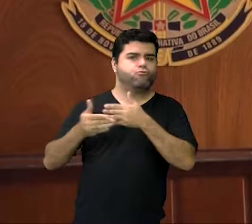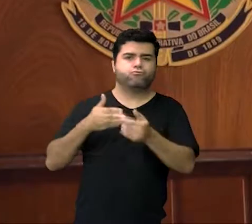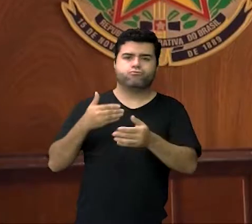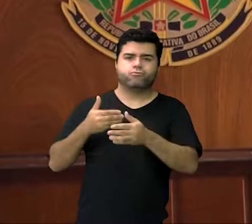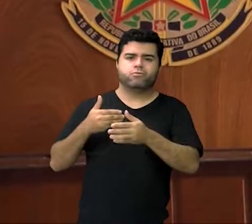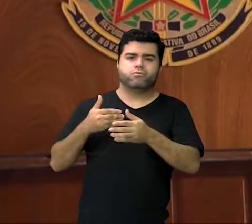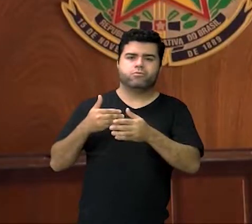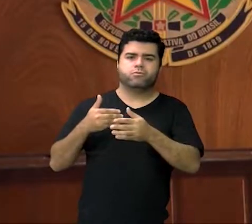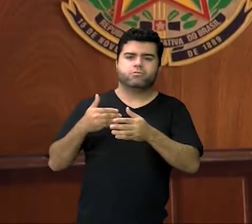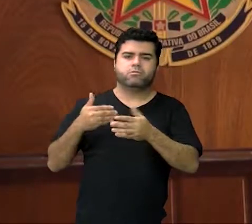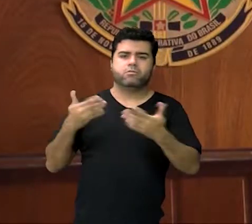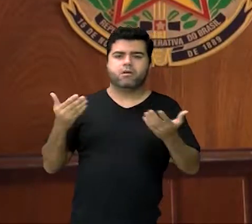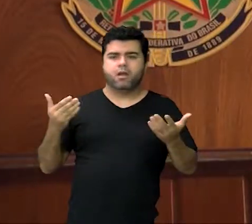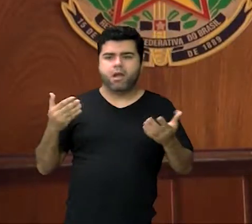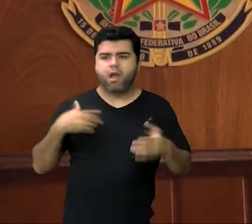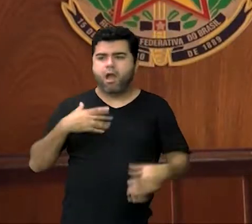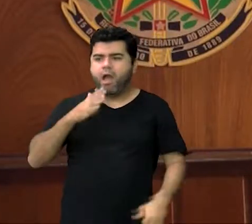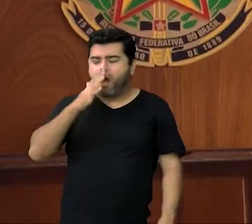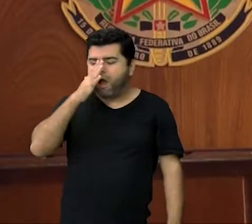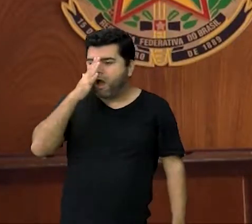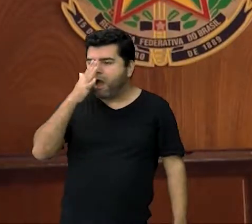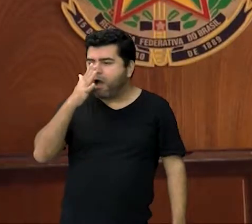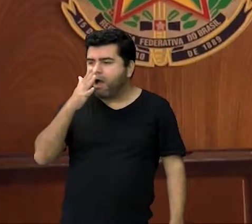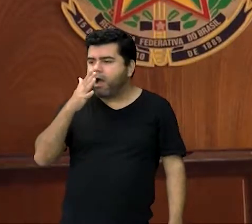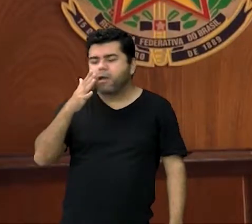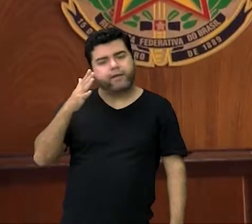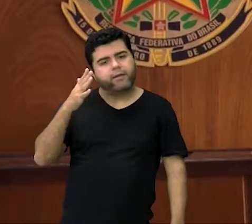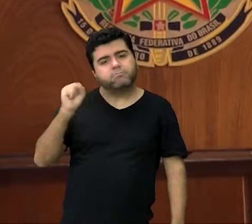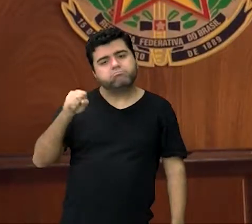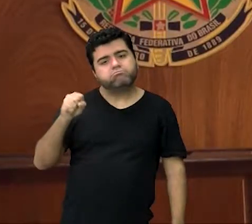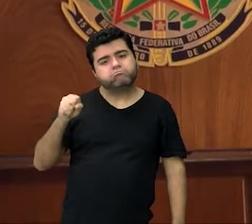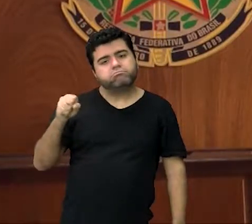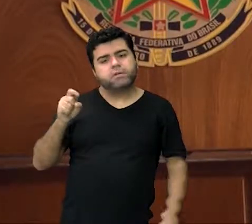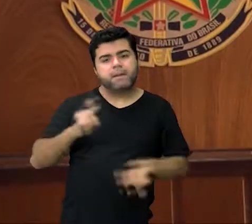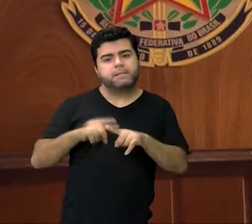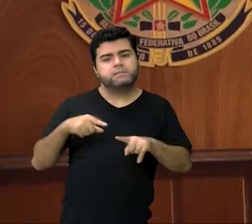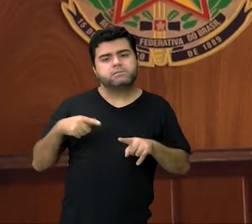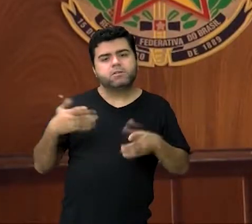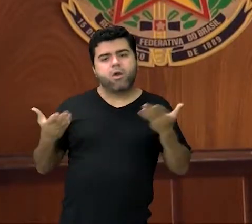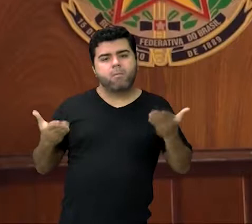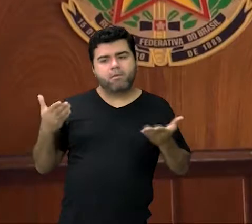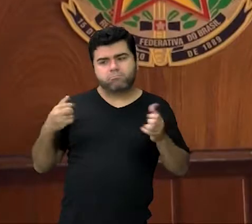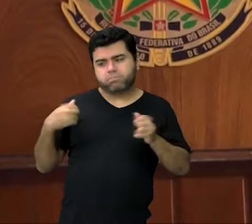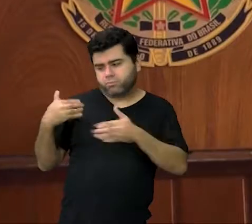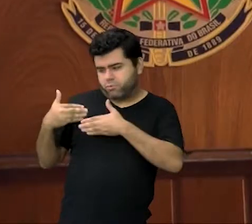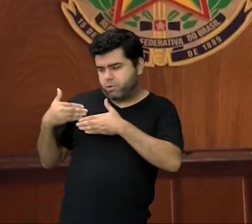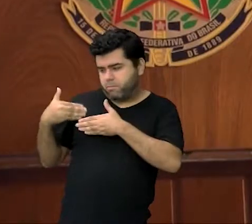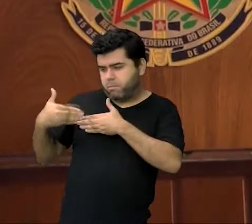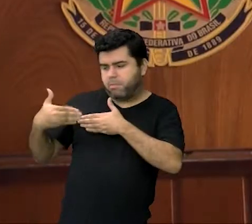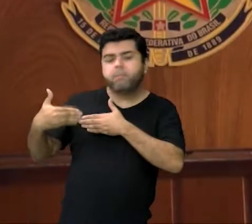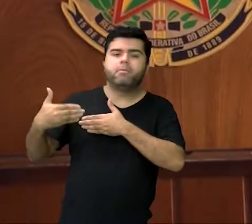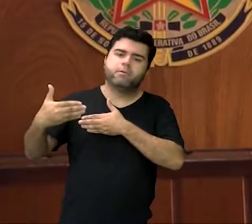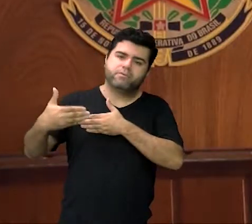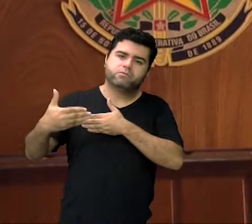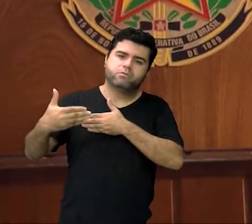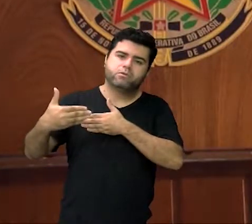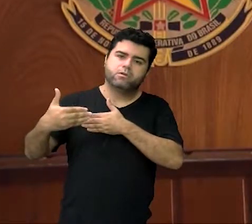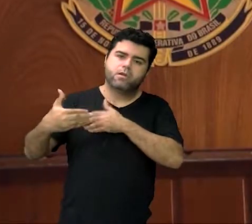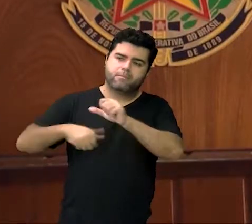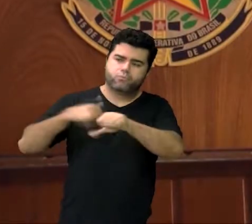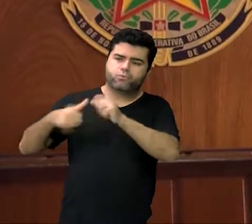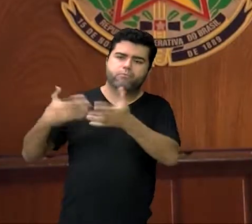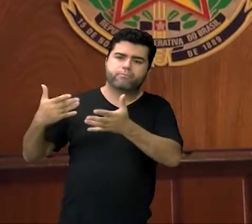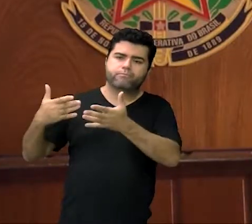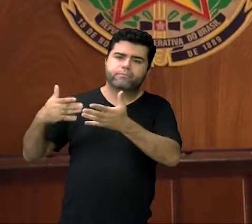Absurdo? É, absurdo. Mas se a gente fizer essa comparação, claro que a gente avançou. E temos muito mais a